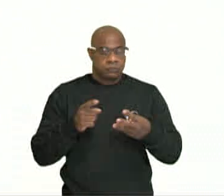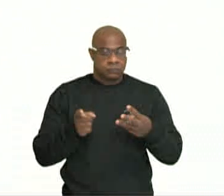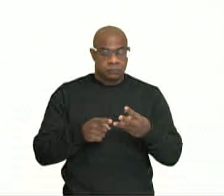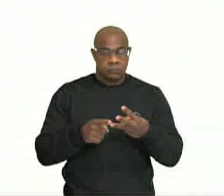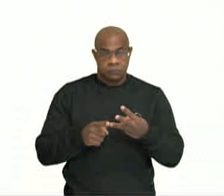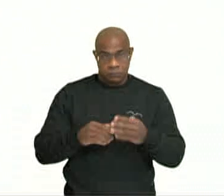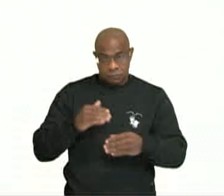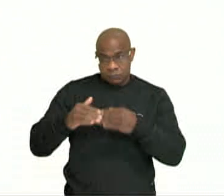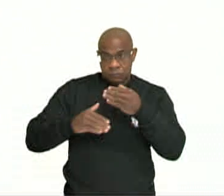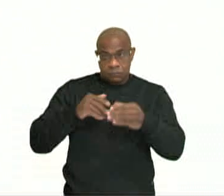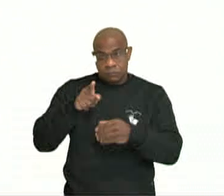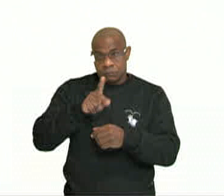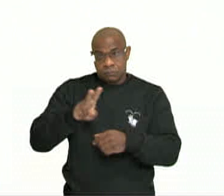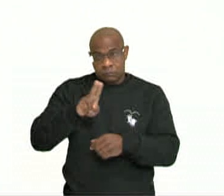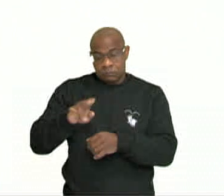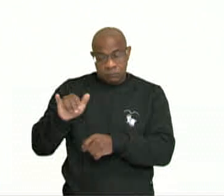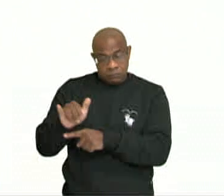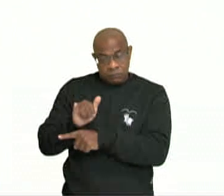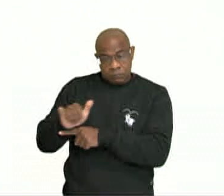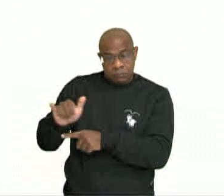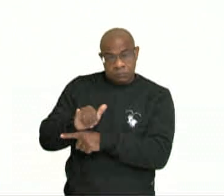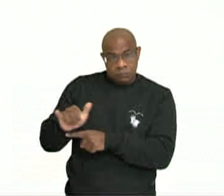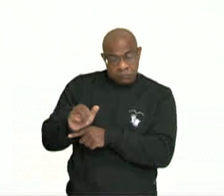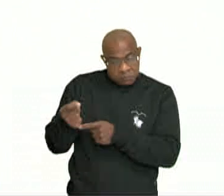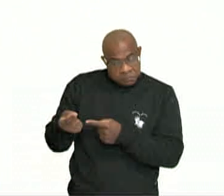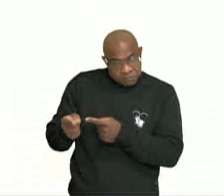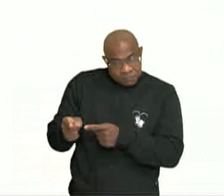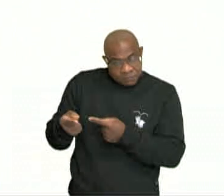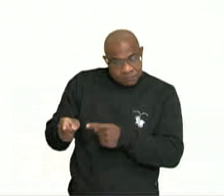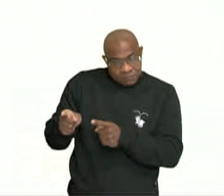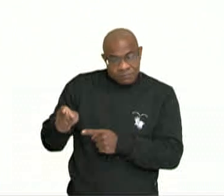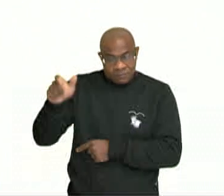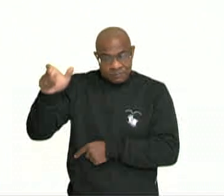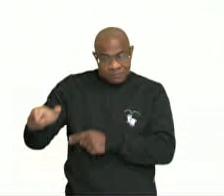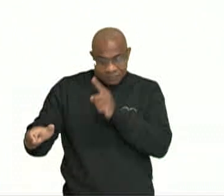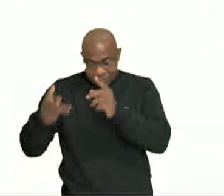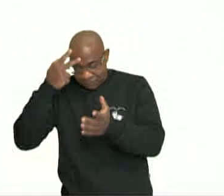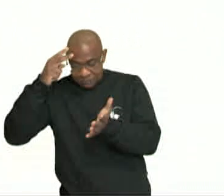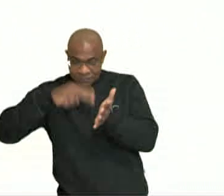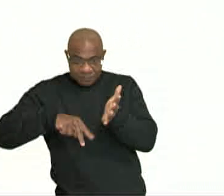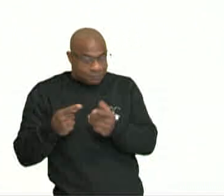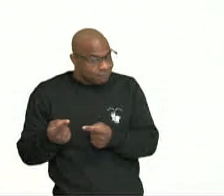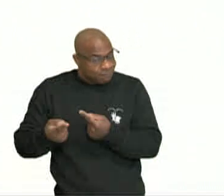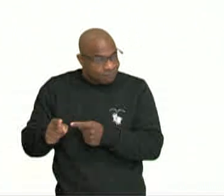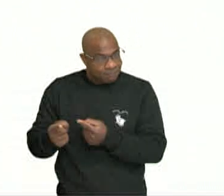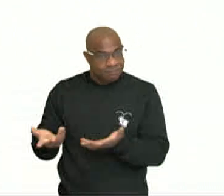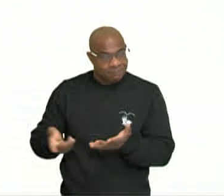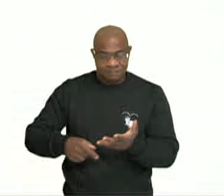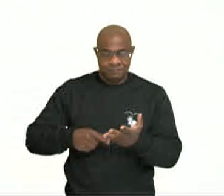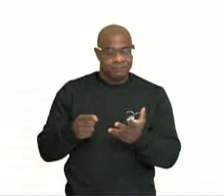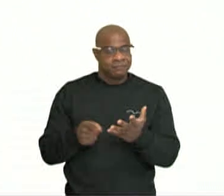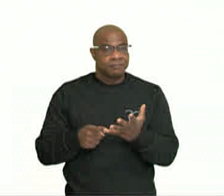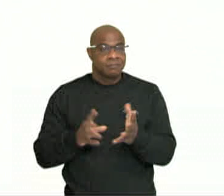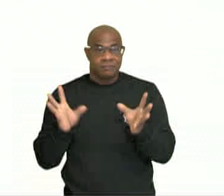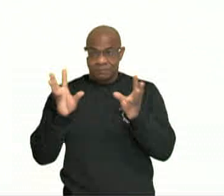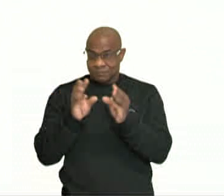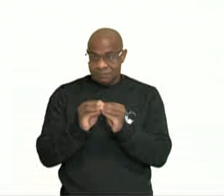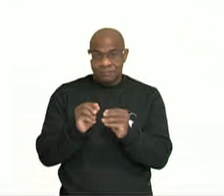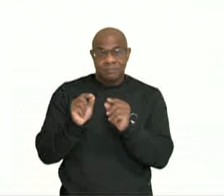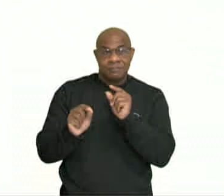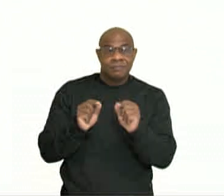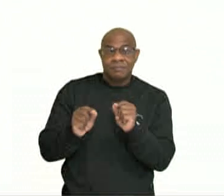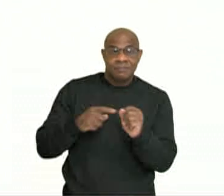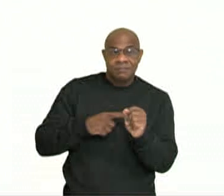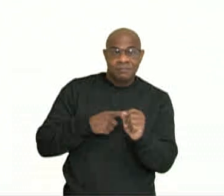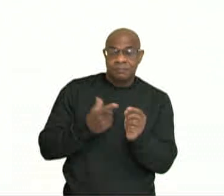leitor. Através do quê? Dos argumentos. Então, você podia escolher um daqueles argumentos citados. E na conclusão, que tem a